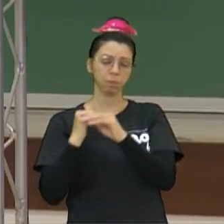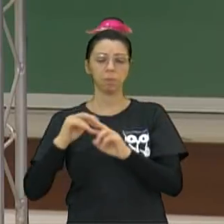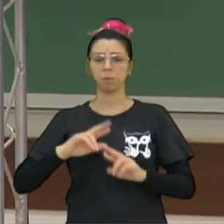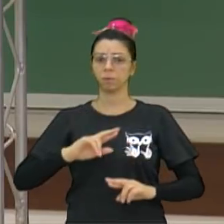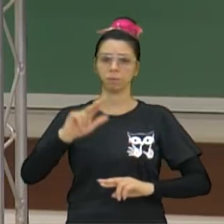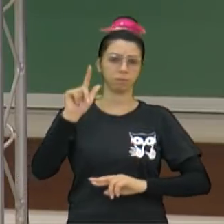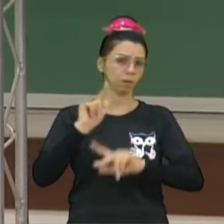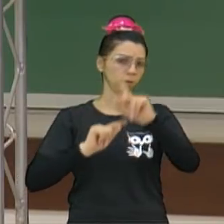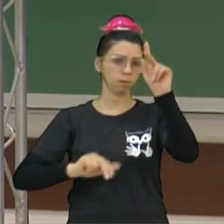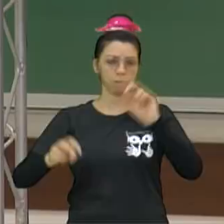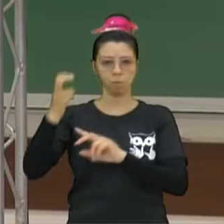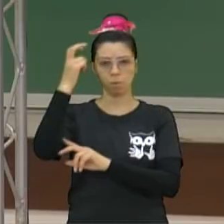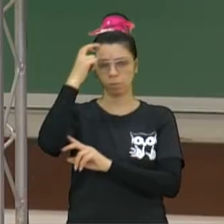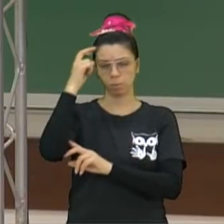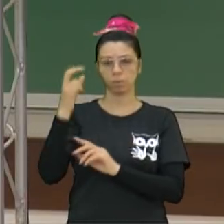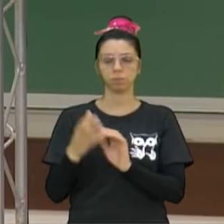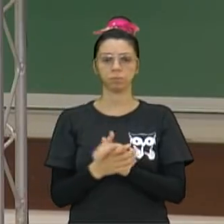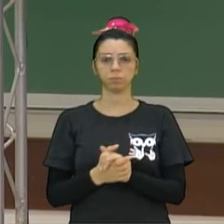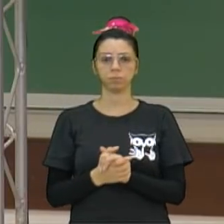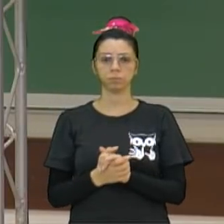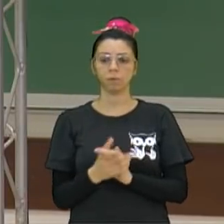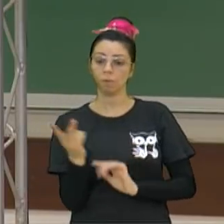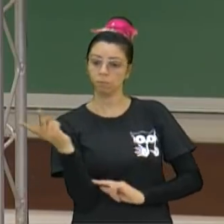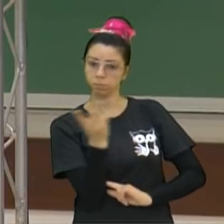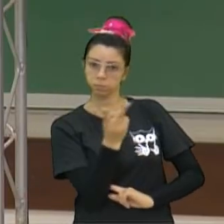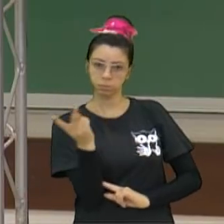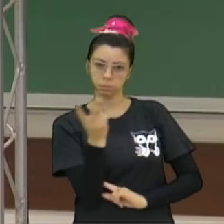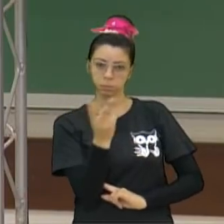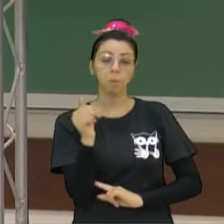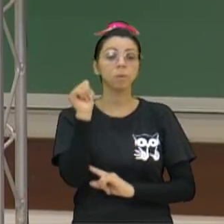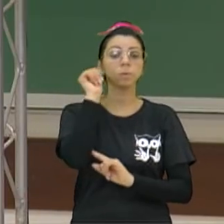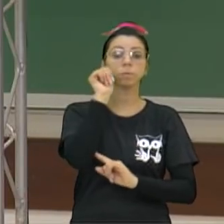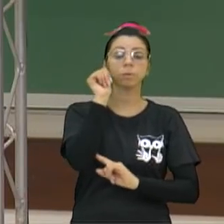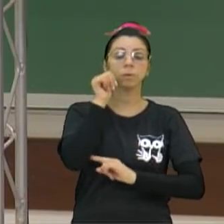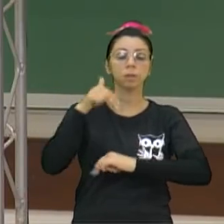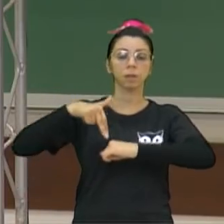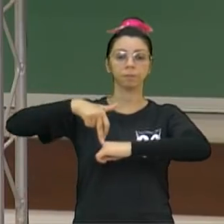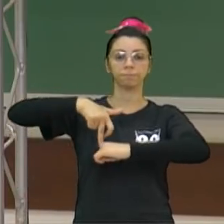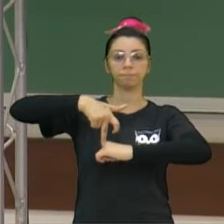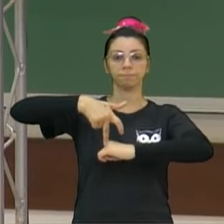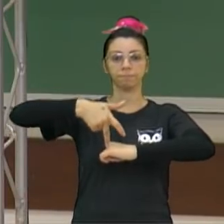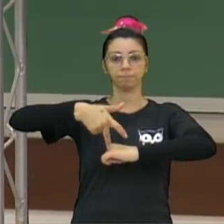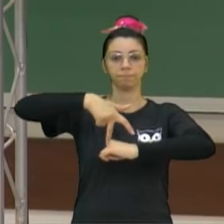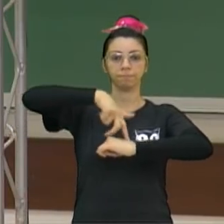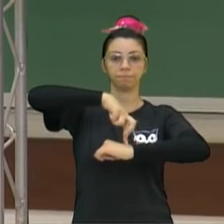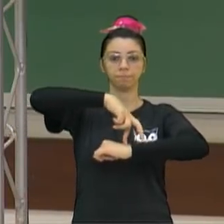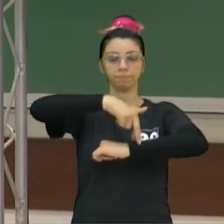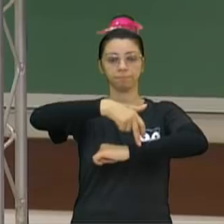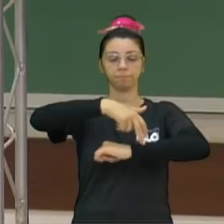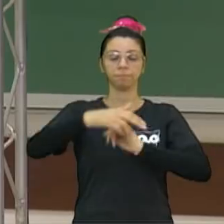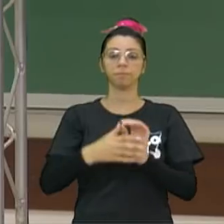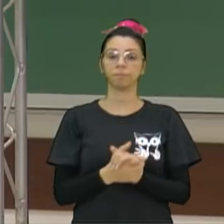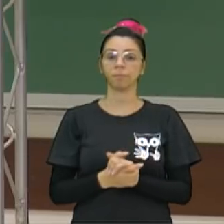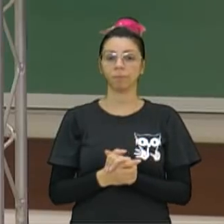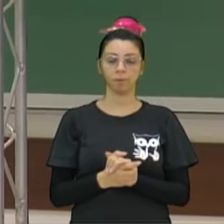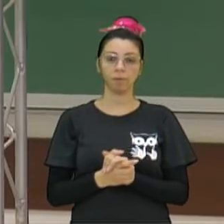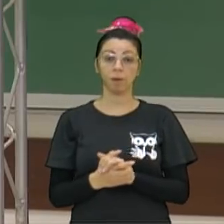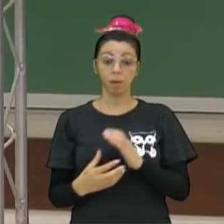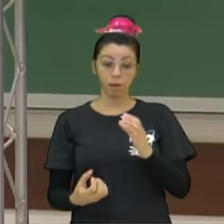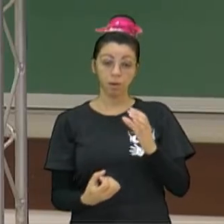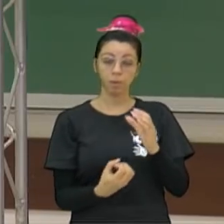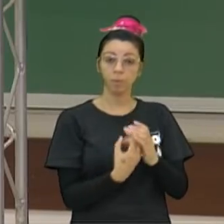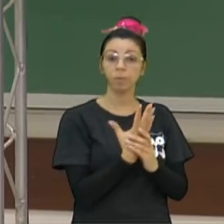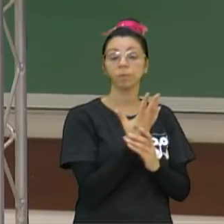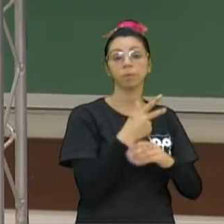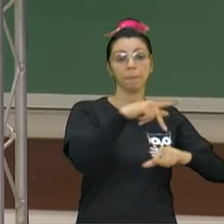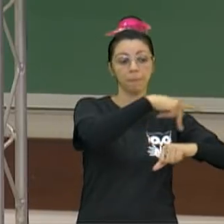Aqui vocês têm a imagem de duas modelos, né? Provavelmente elas têm uma descendência diferente, são oriundas